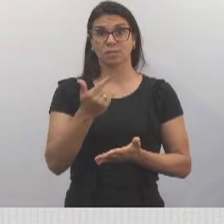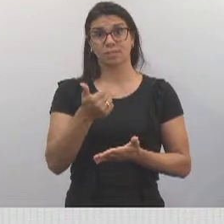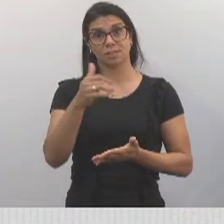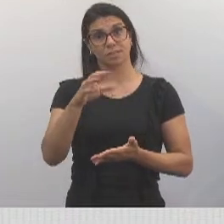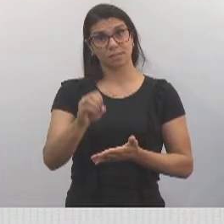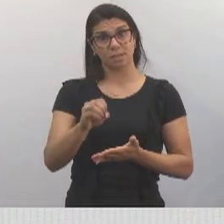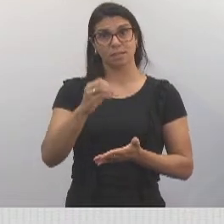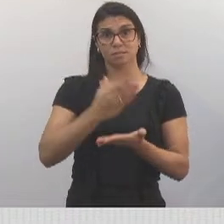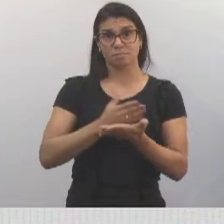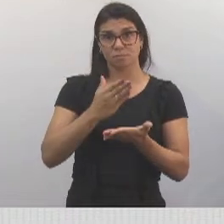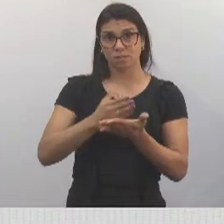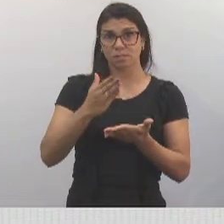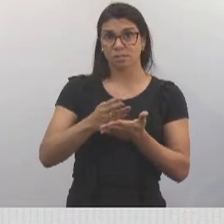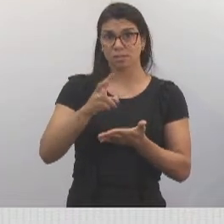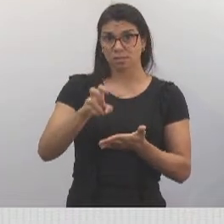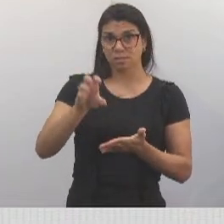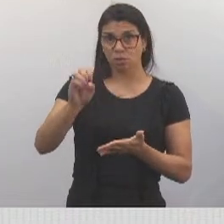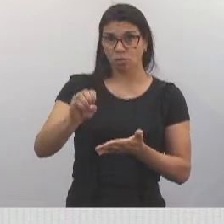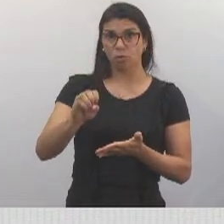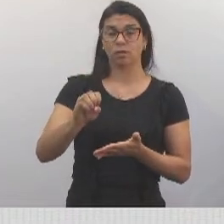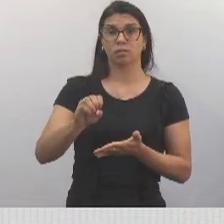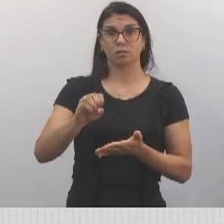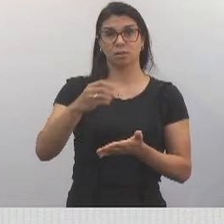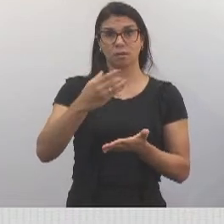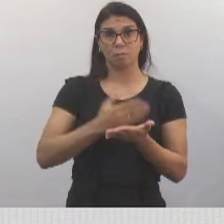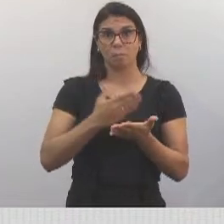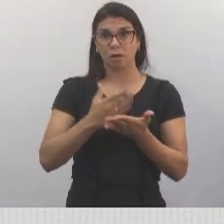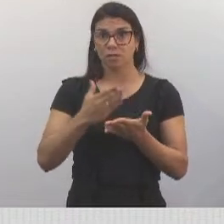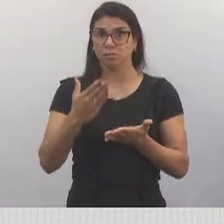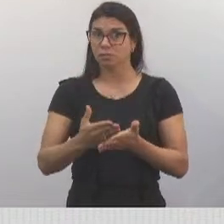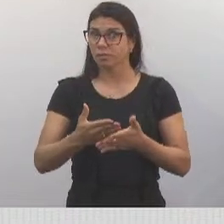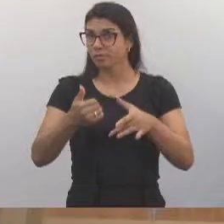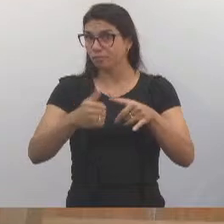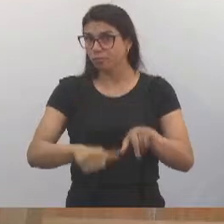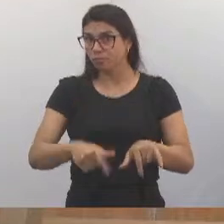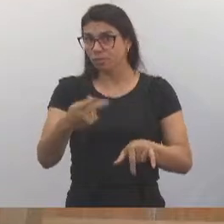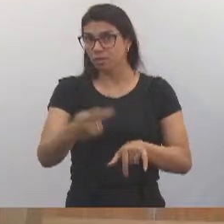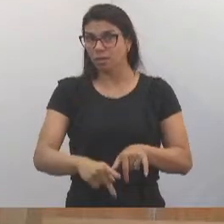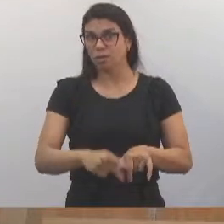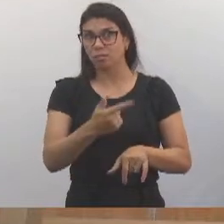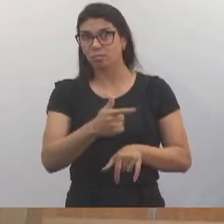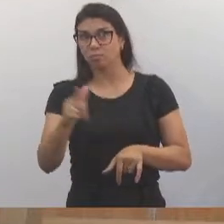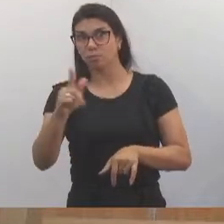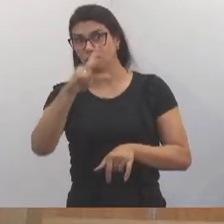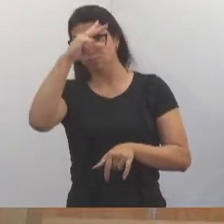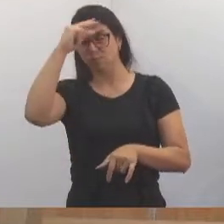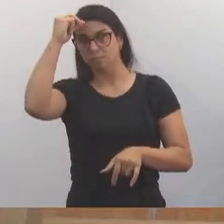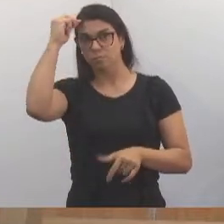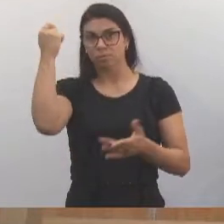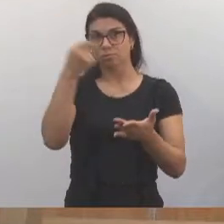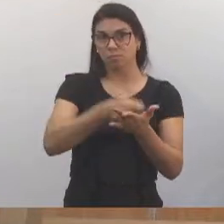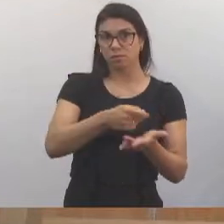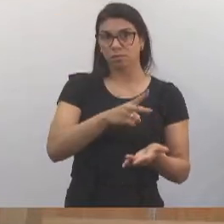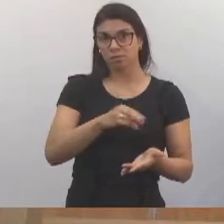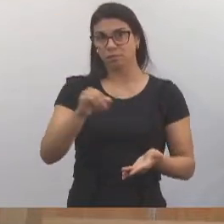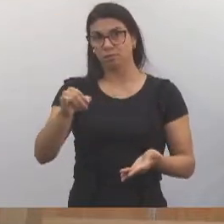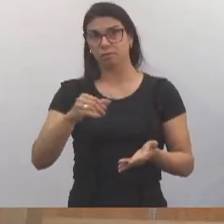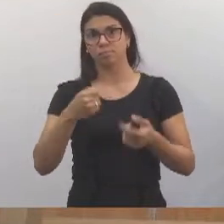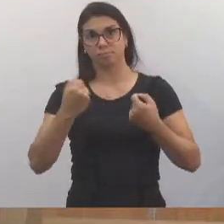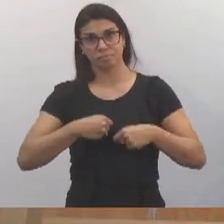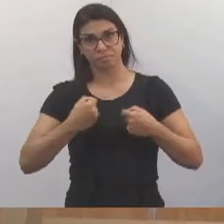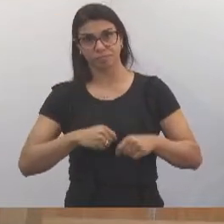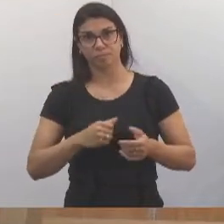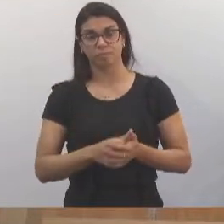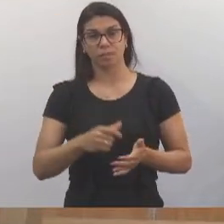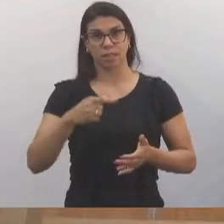parcelas, 50 parcelas está deixando para lá, para o outro prefeito. Aí nós temos a dívida do CAF que foi citada aqui, nós temos um